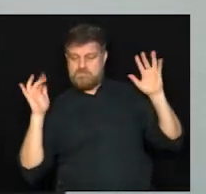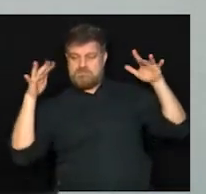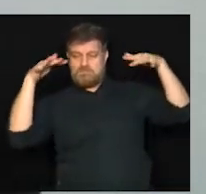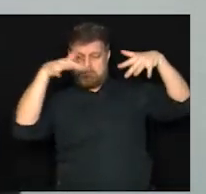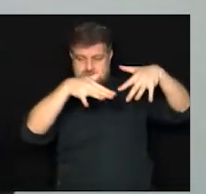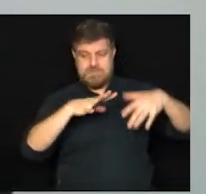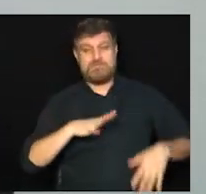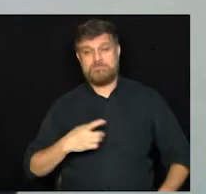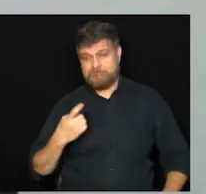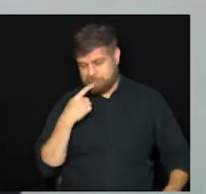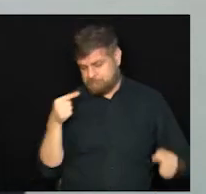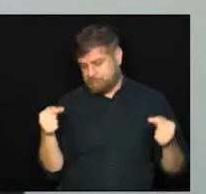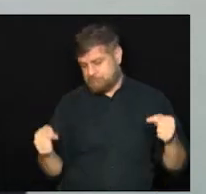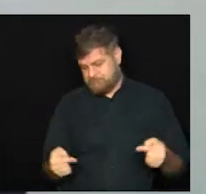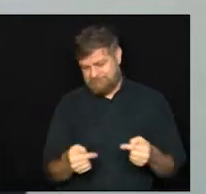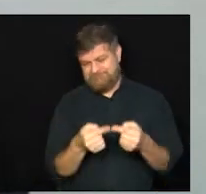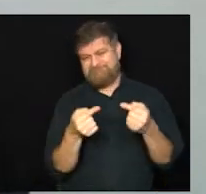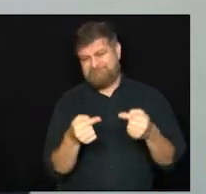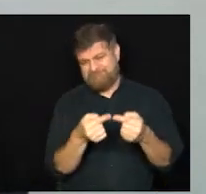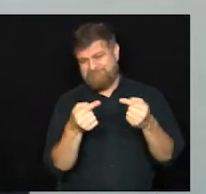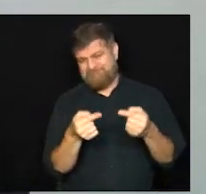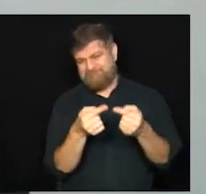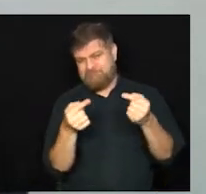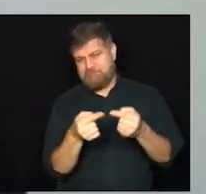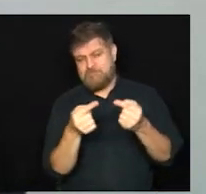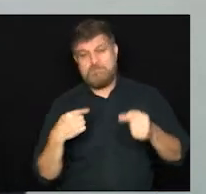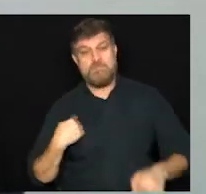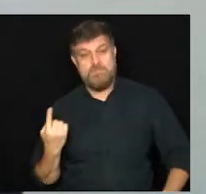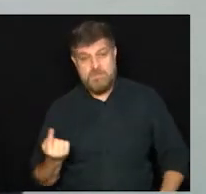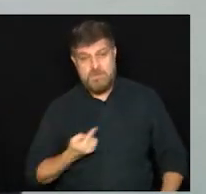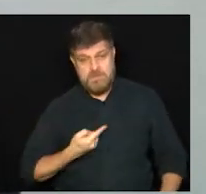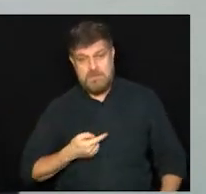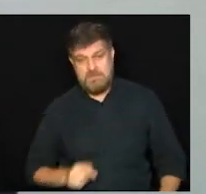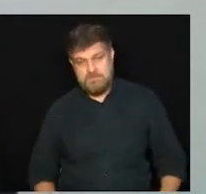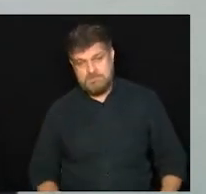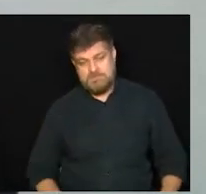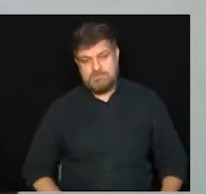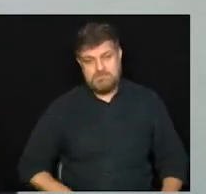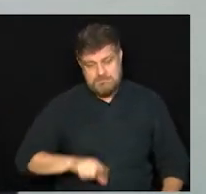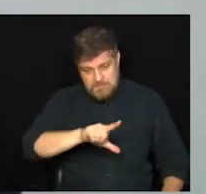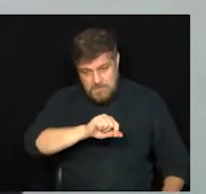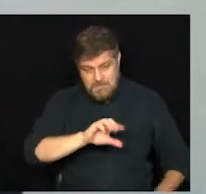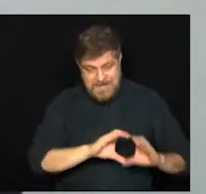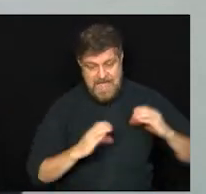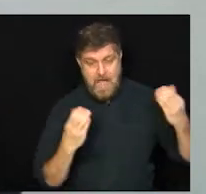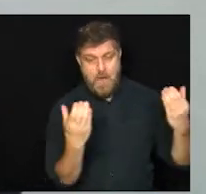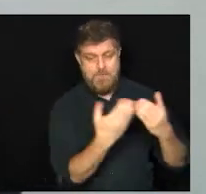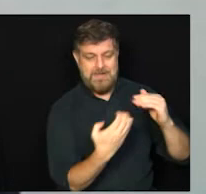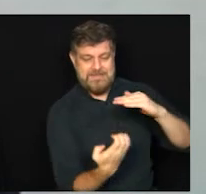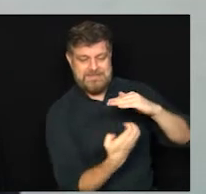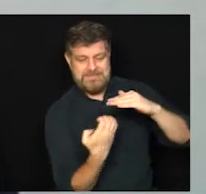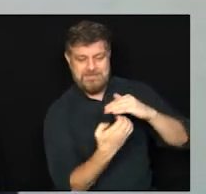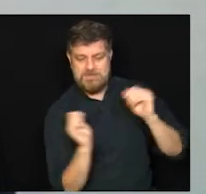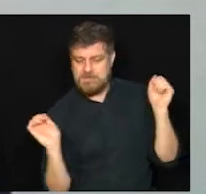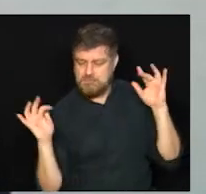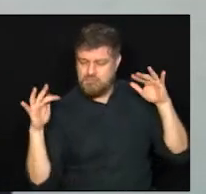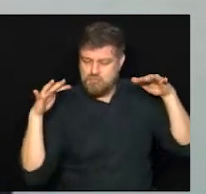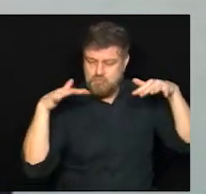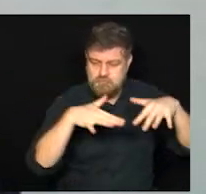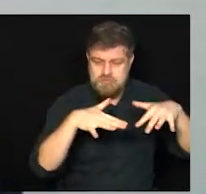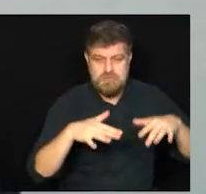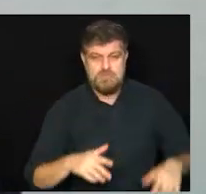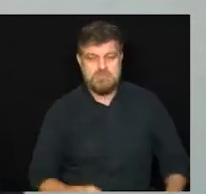Campinas, tá? Campinas é um destino muito forte dos eventos corporativos, e o que eu